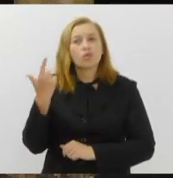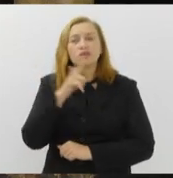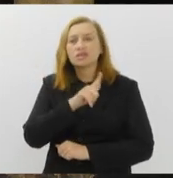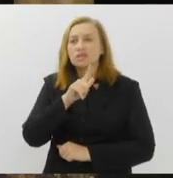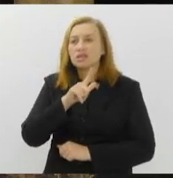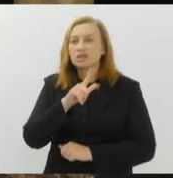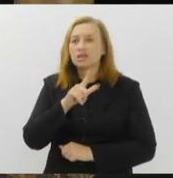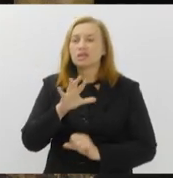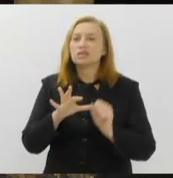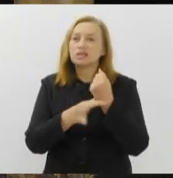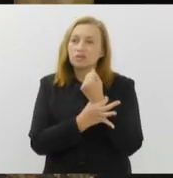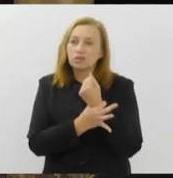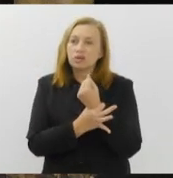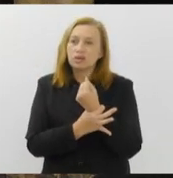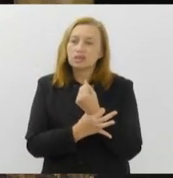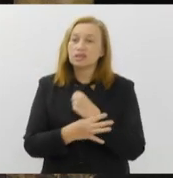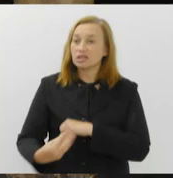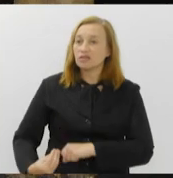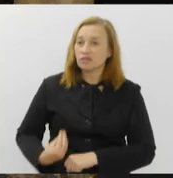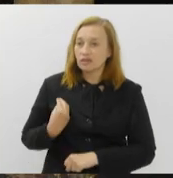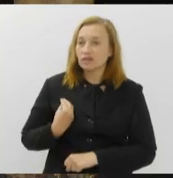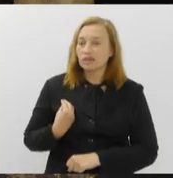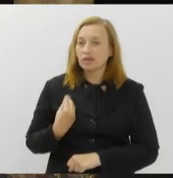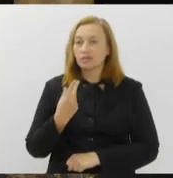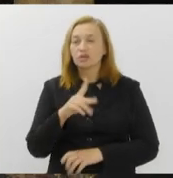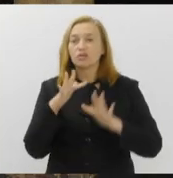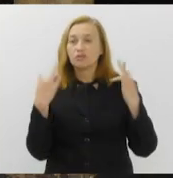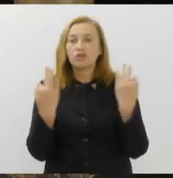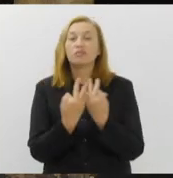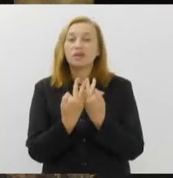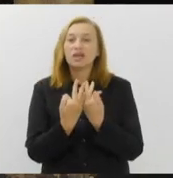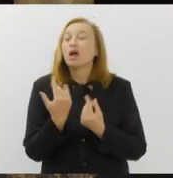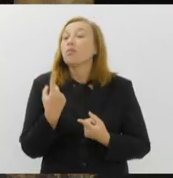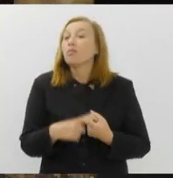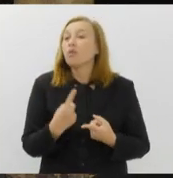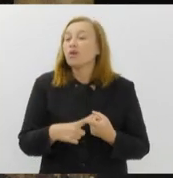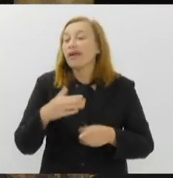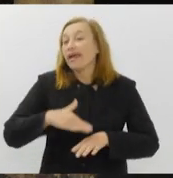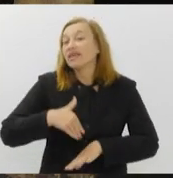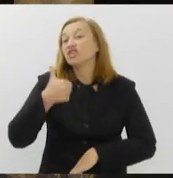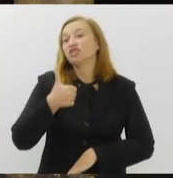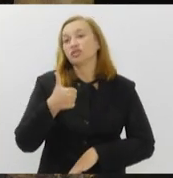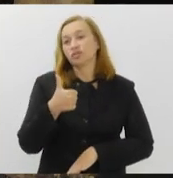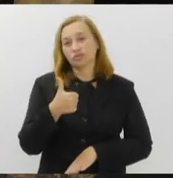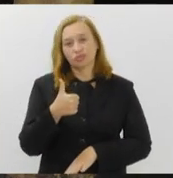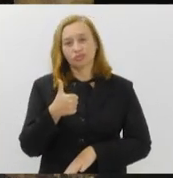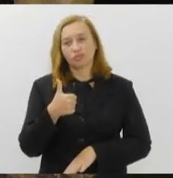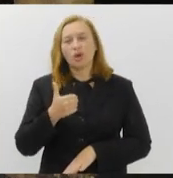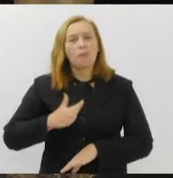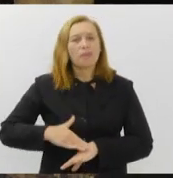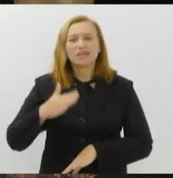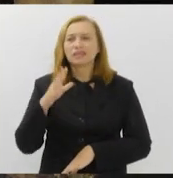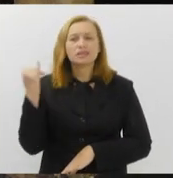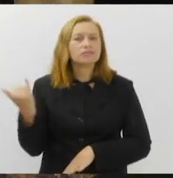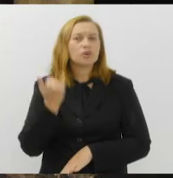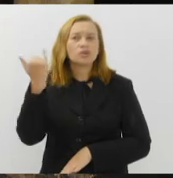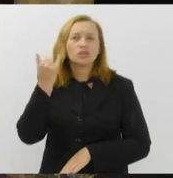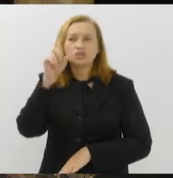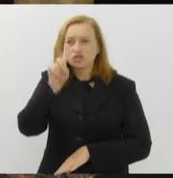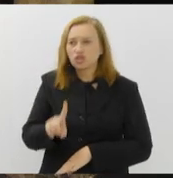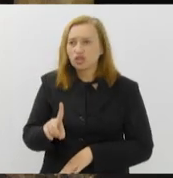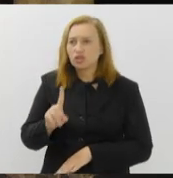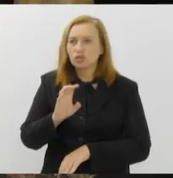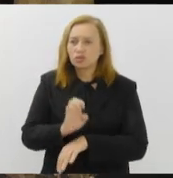padrão de vida para sua família e para si, por si mesmas, porque isso é digno. Assim, o mais importante do direito é que o